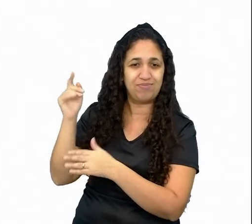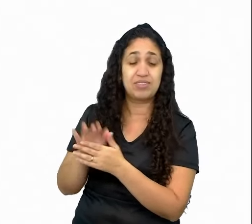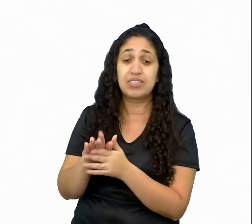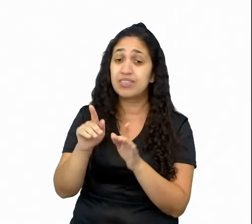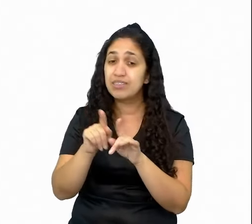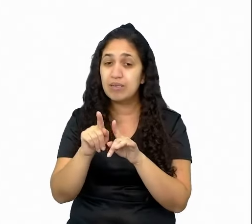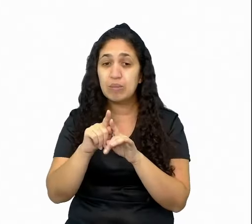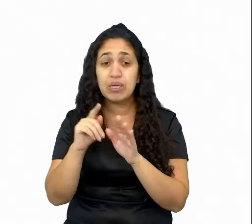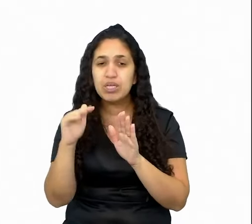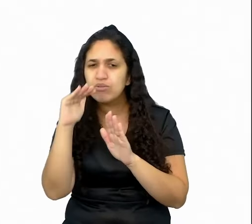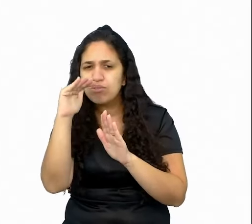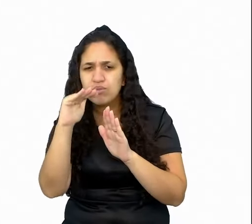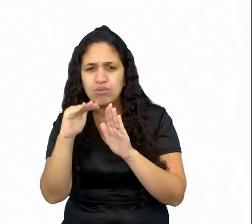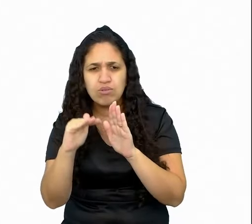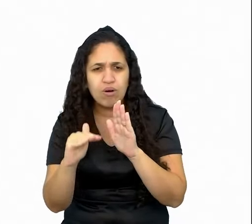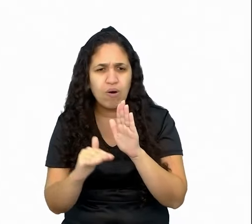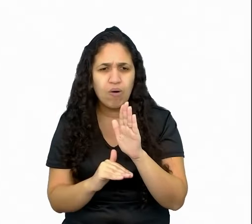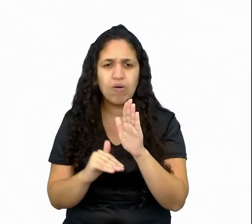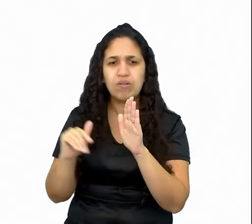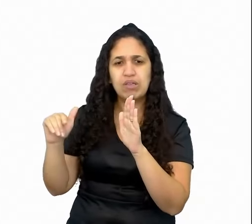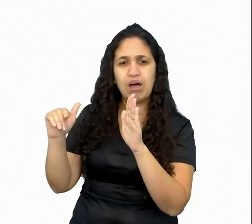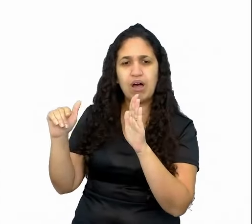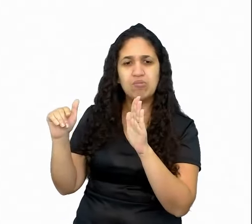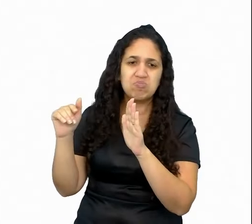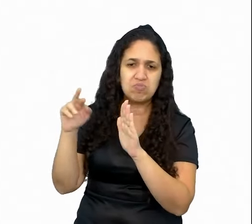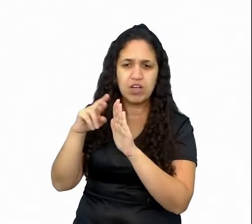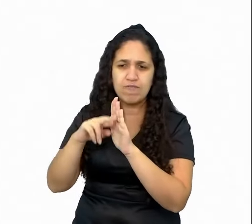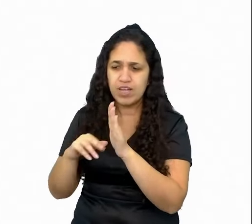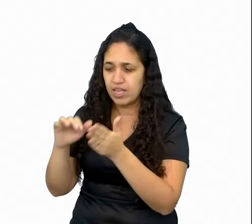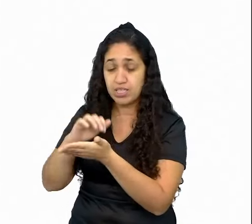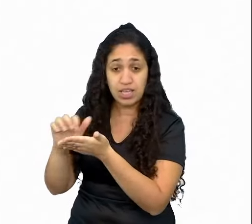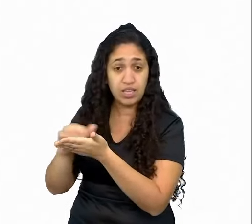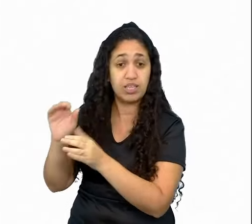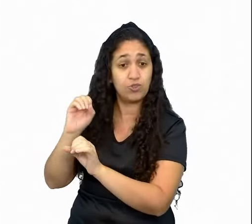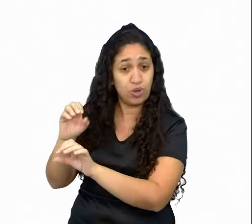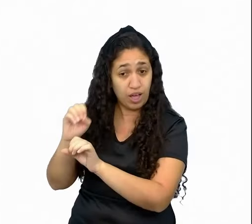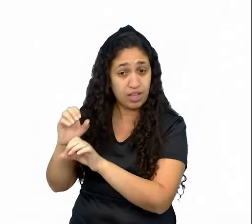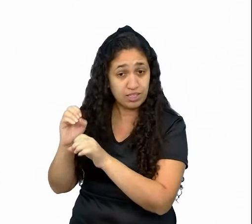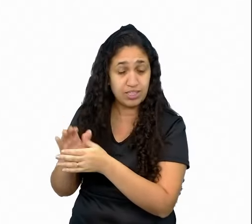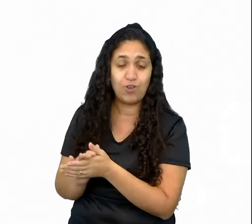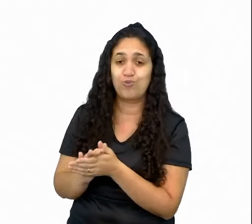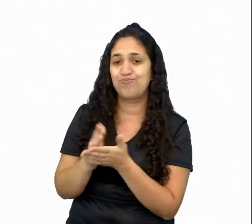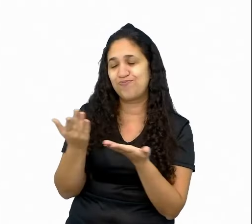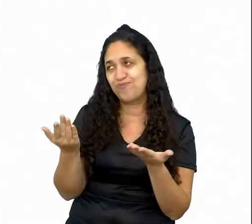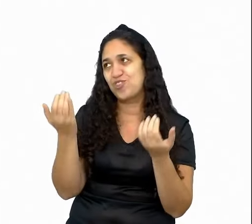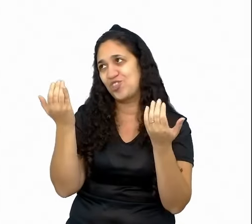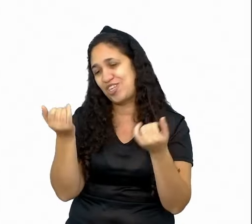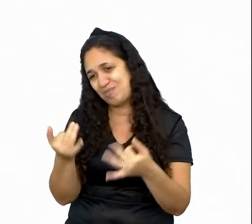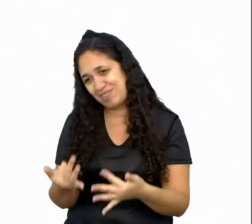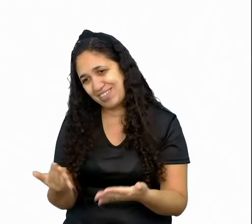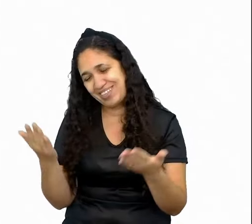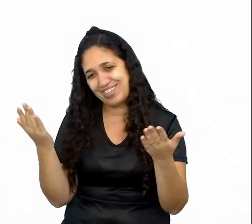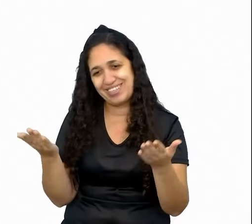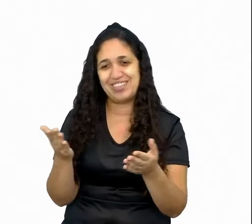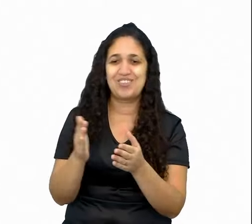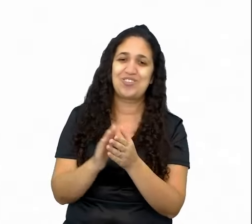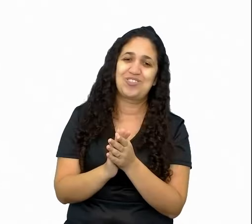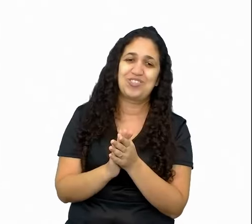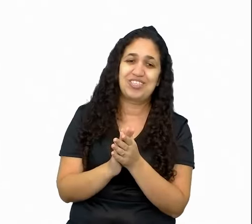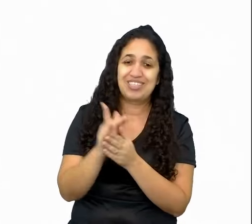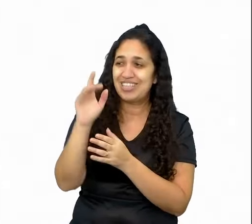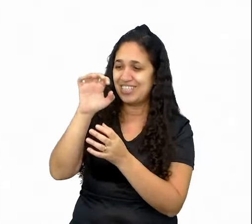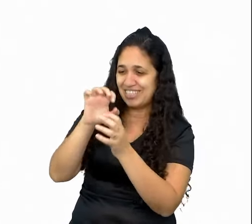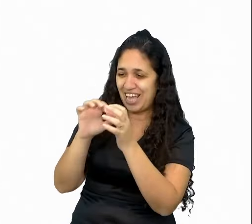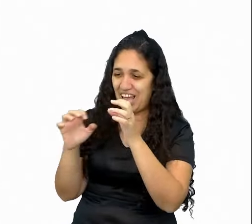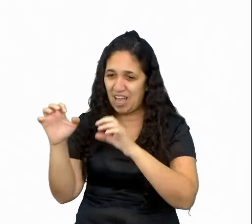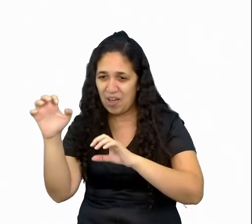deixa toda da Secretaria da Educação também, as referências. Como eu disse aqui, né? Nesse grande quebra-cabeça,